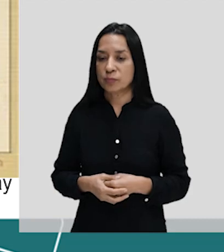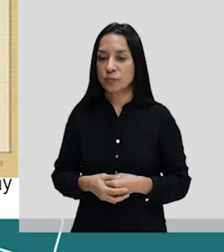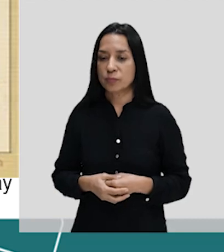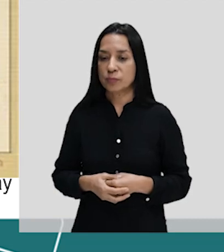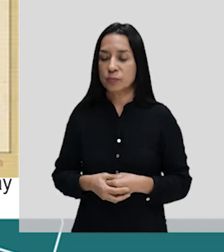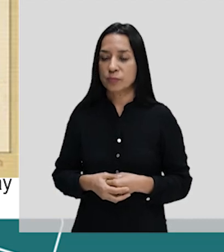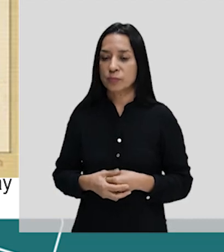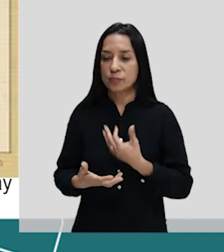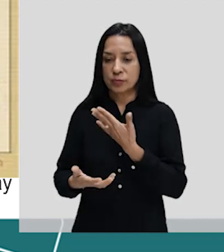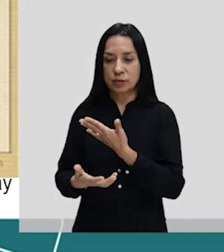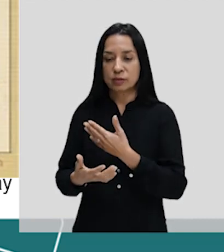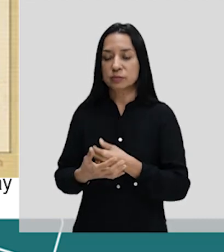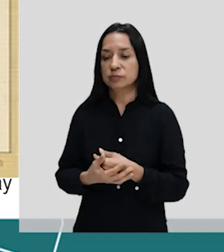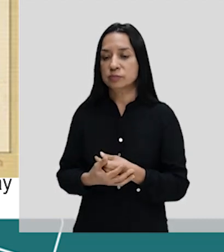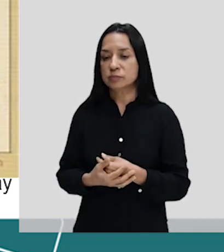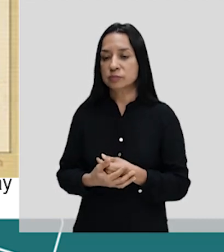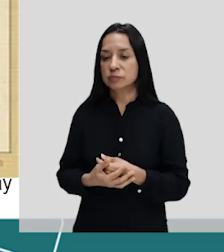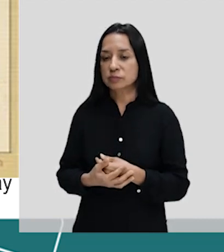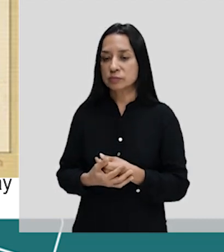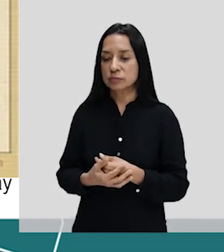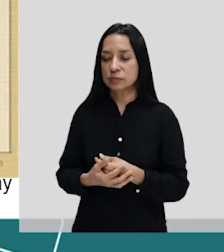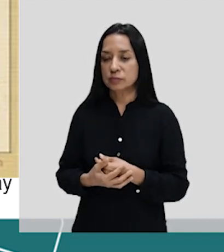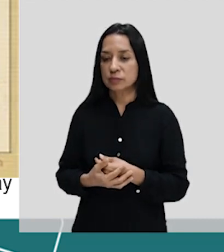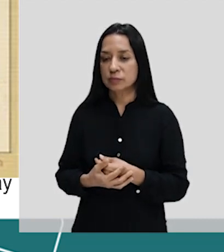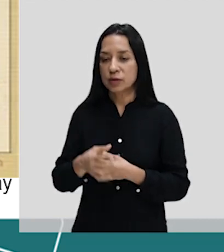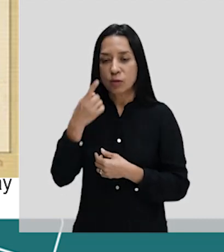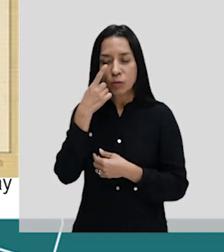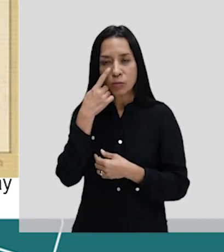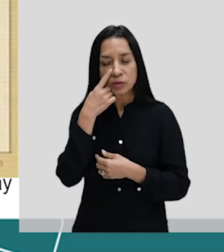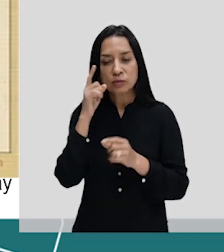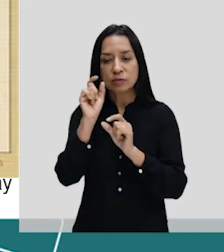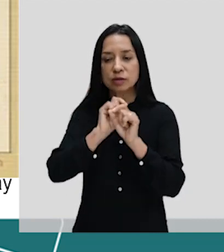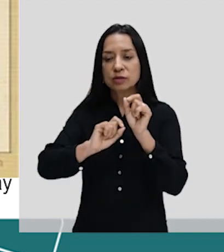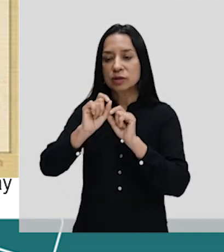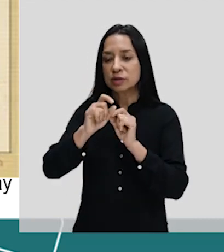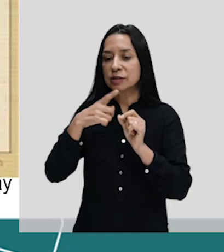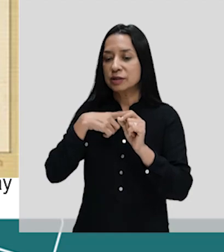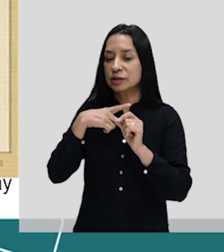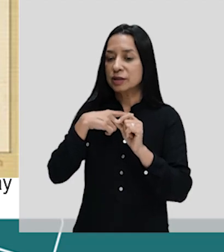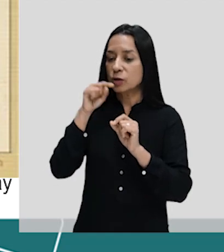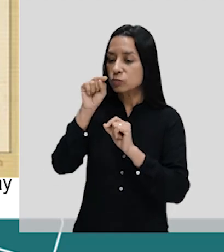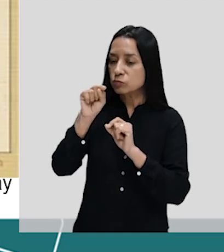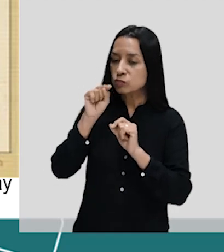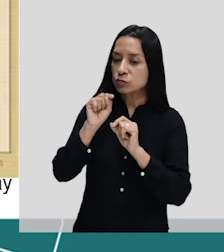de exclamação. E para toda exclamação, vocês estão observando que eu tenho 2 pontinhos aqui.